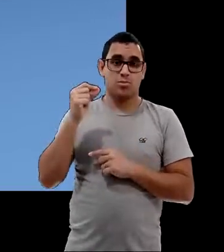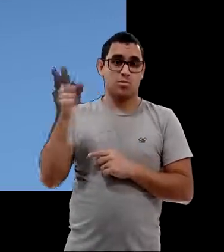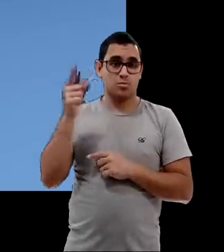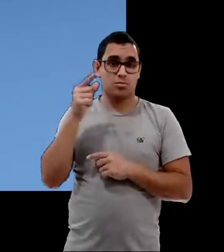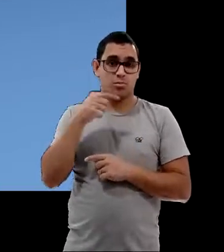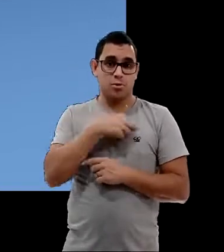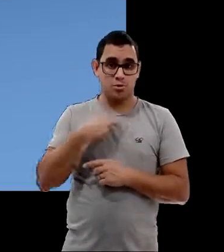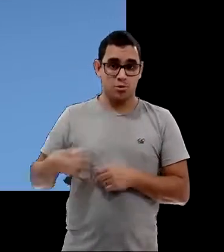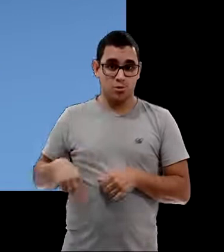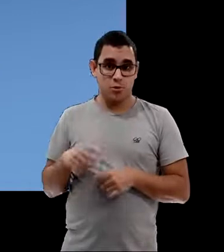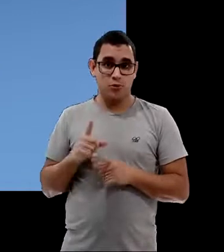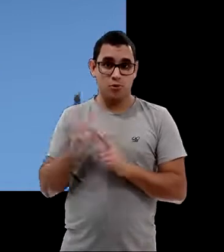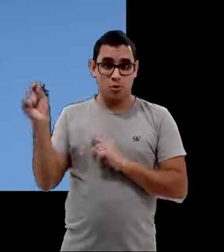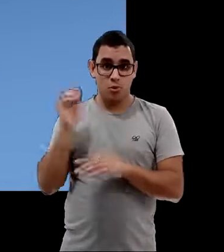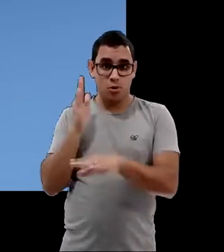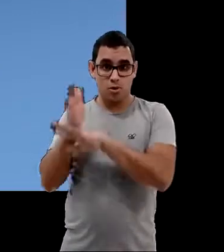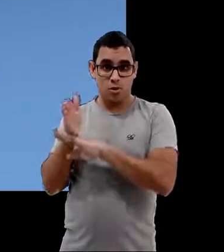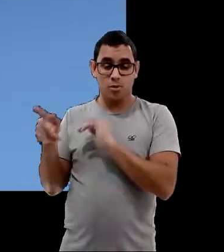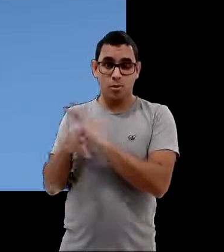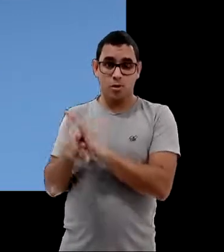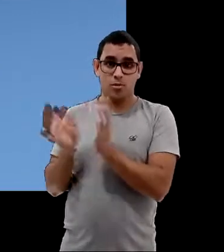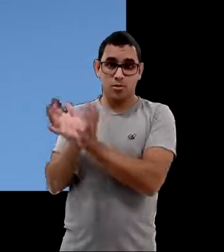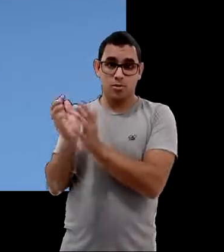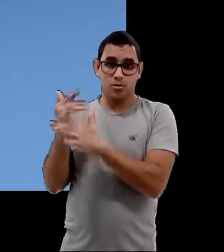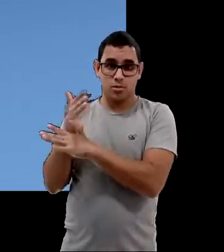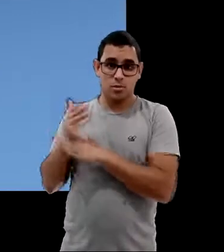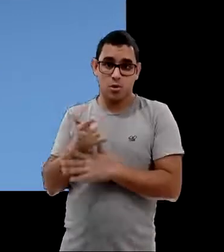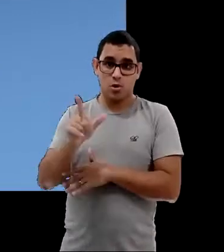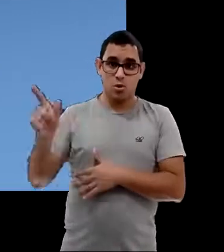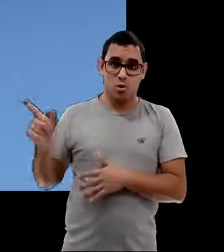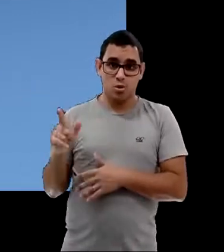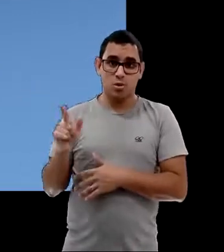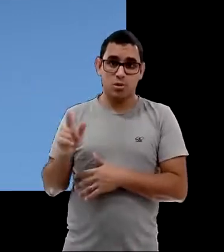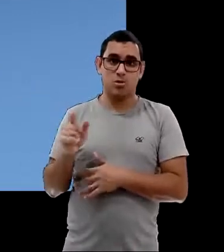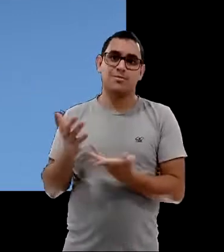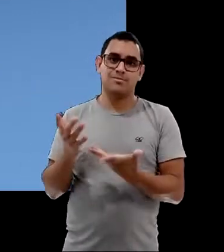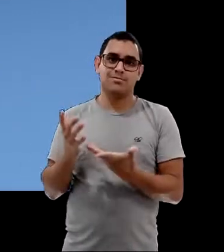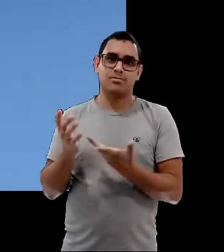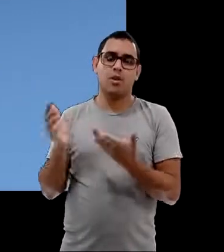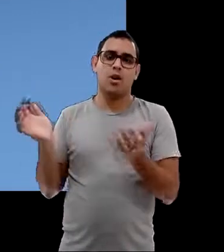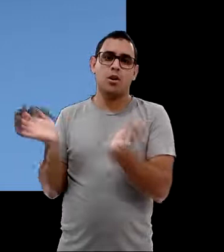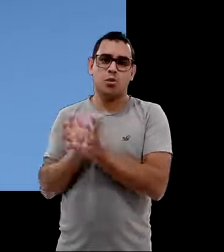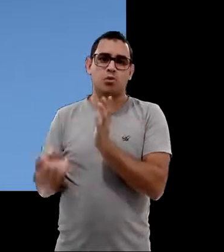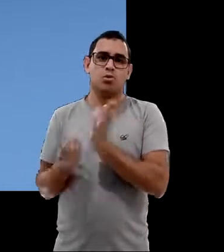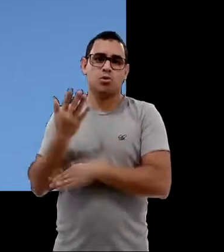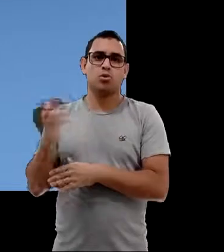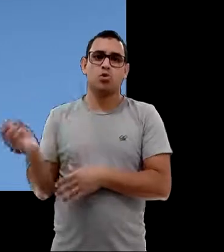da China na época se refugiaram em Taiwan e formaram uma nova China, a China